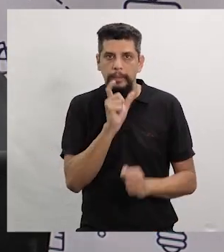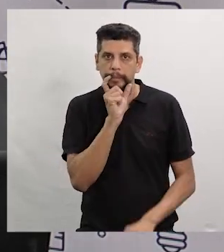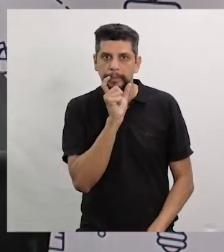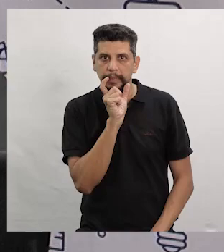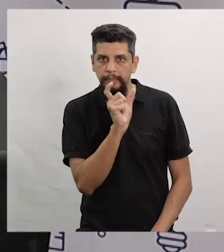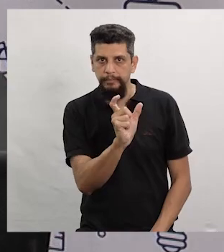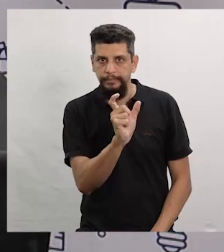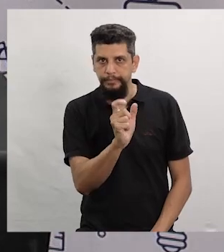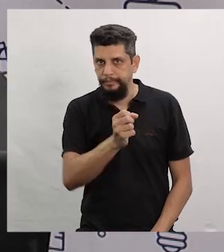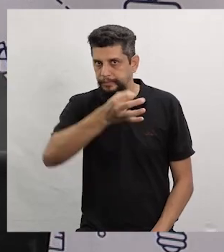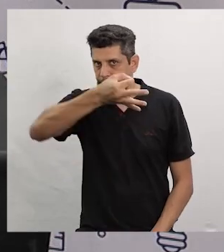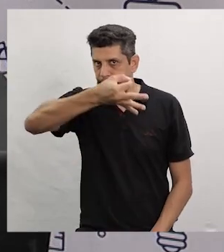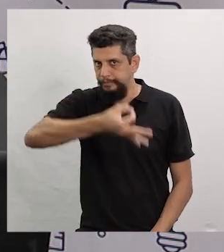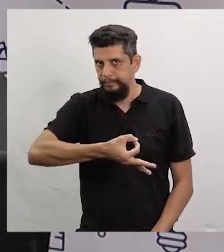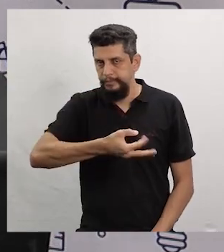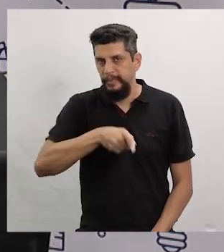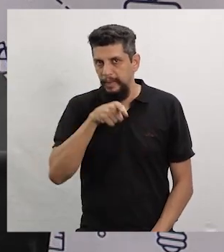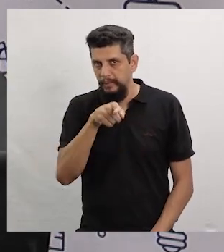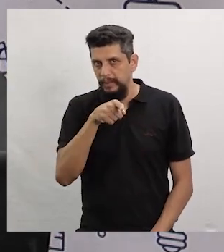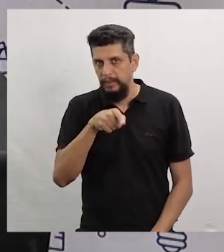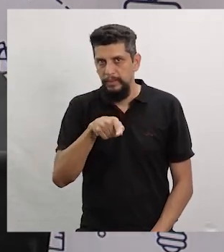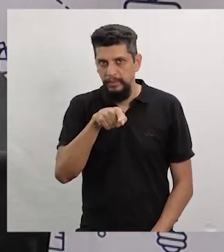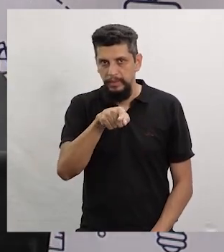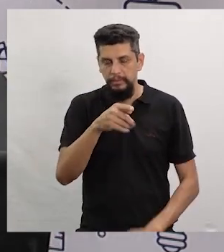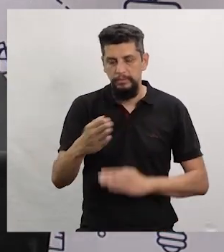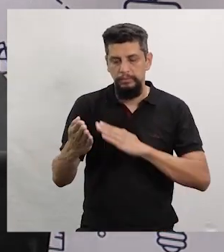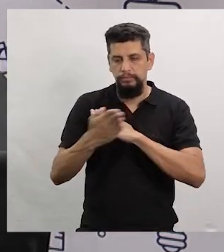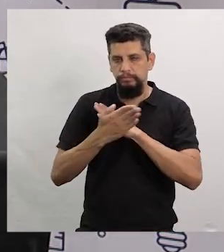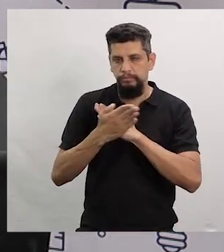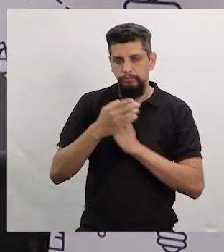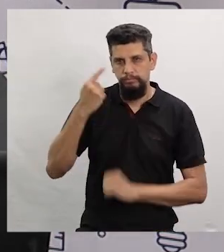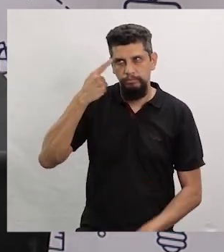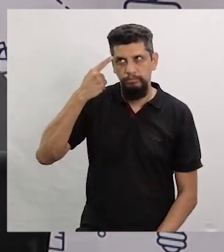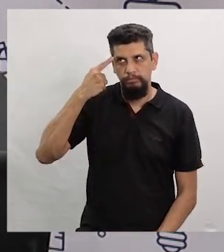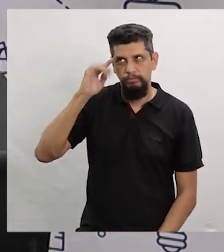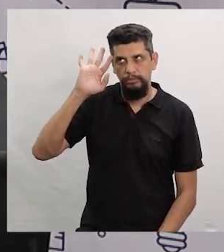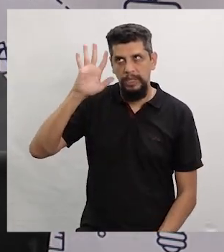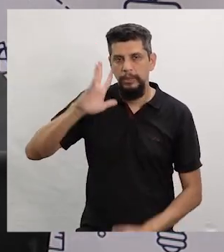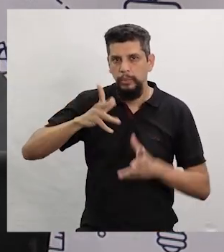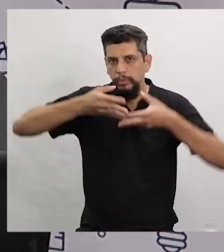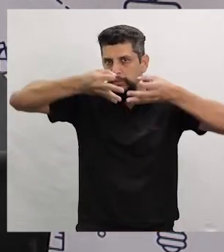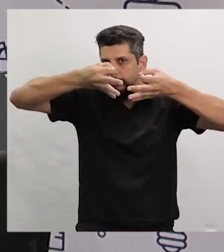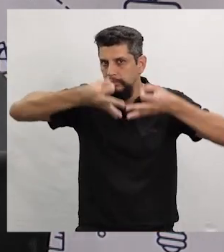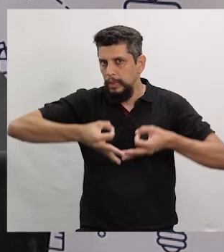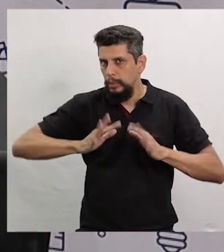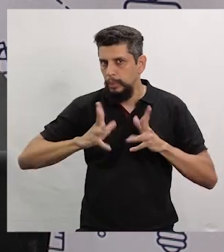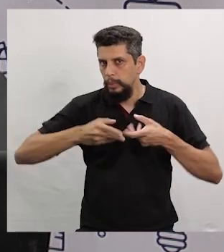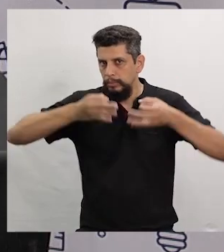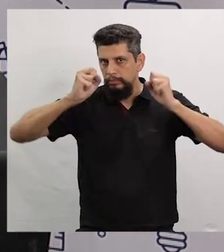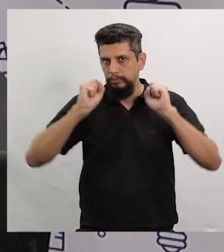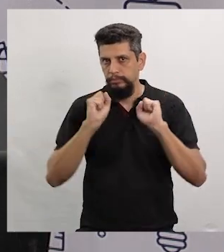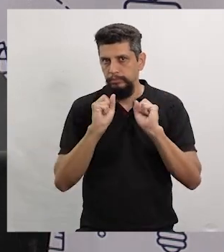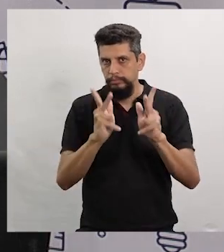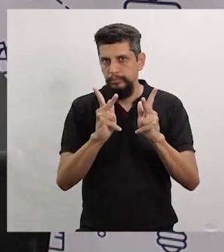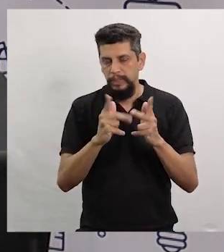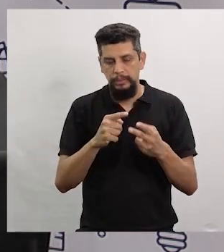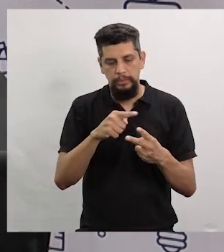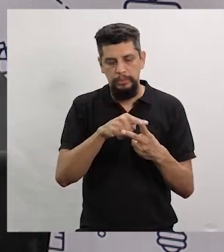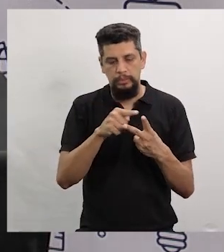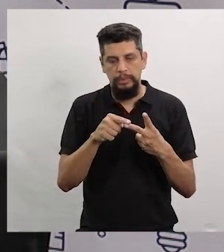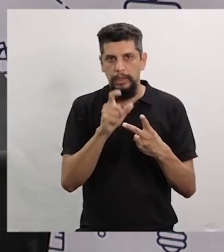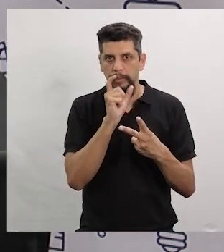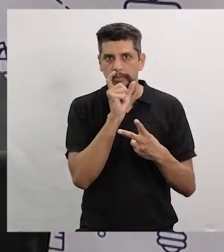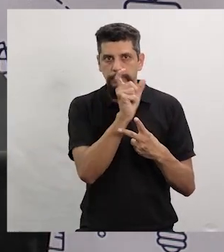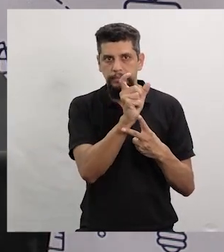vou formando a palavra certo e daí vocês vão nos ajudar a pensar se tá tudo certinho tudo ok então vamos